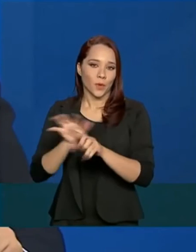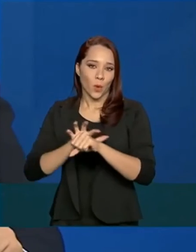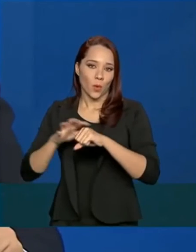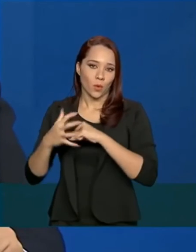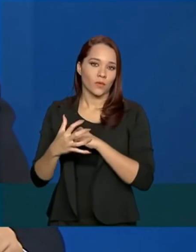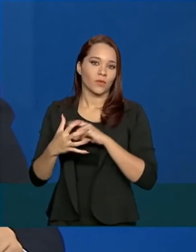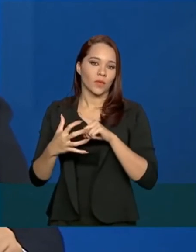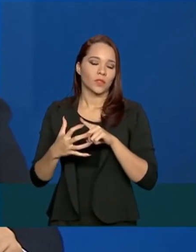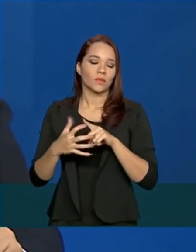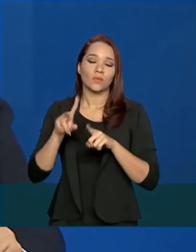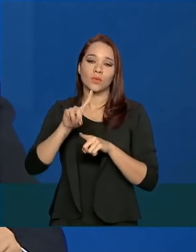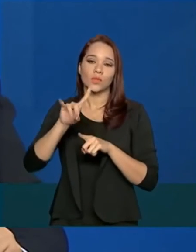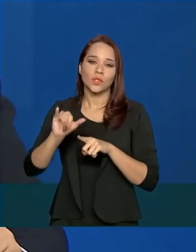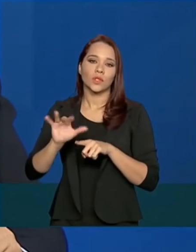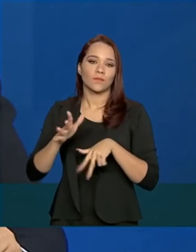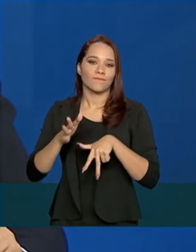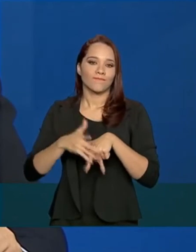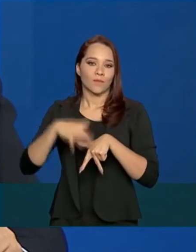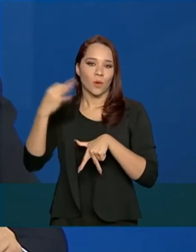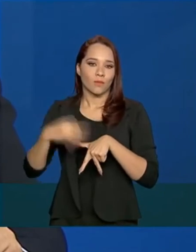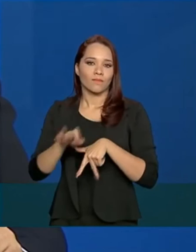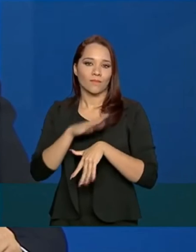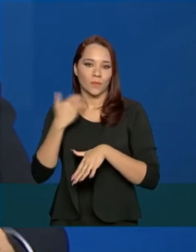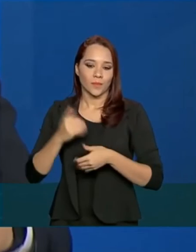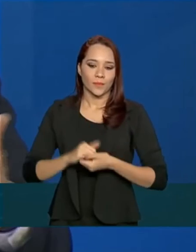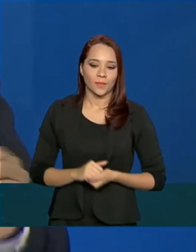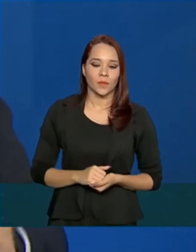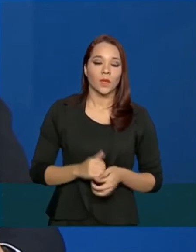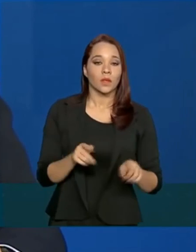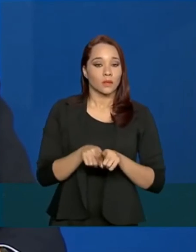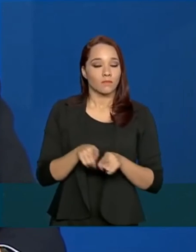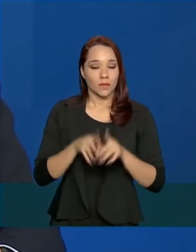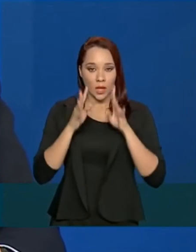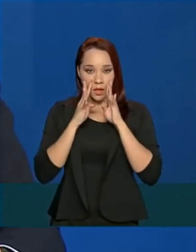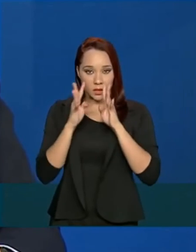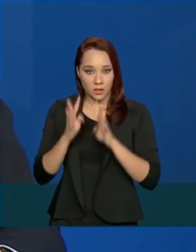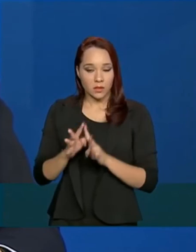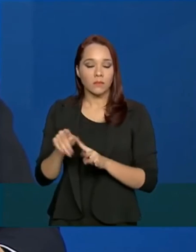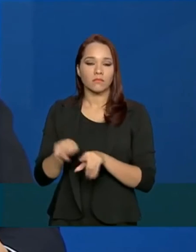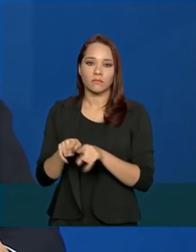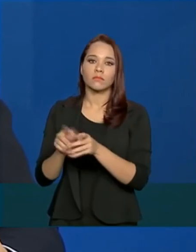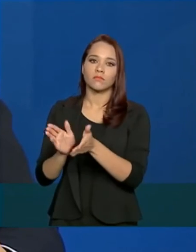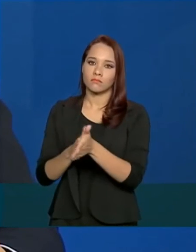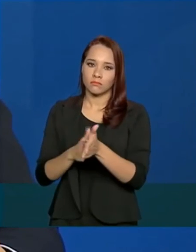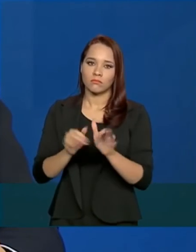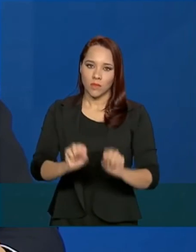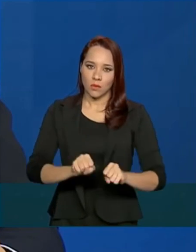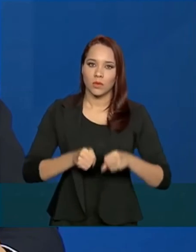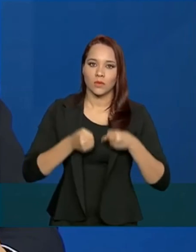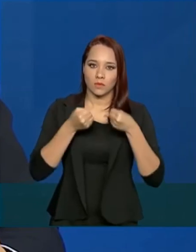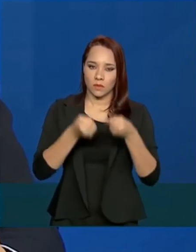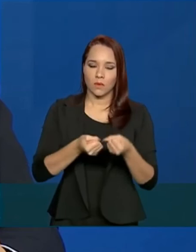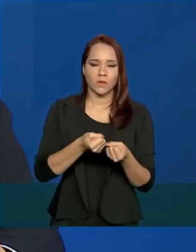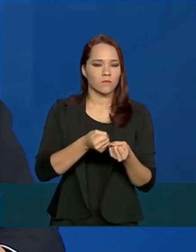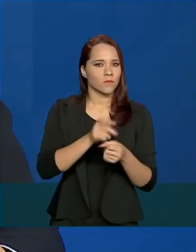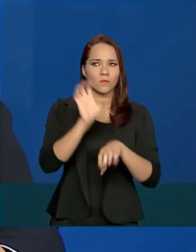por data de ocorrência. E também chamar a atenção e também parabenizar o esforço que foi feito por